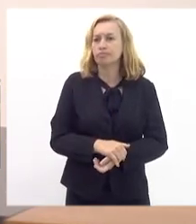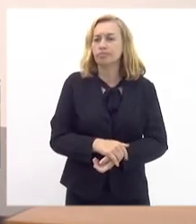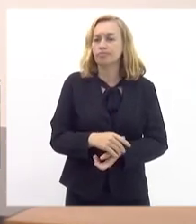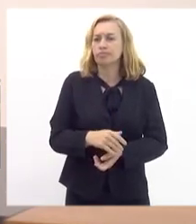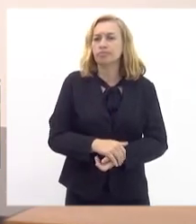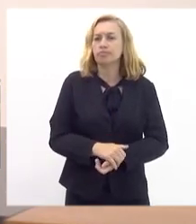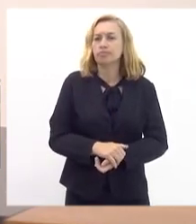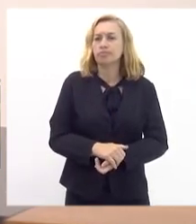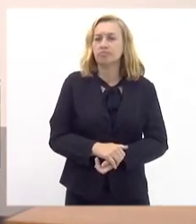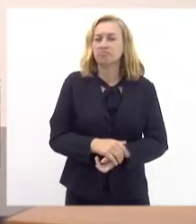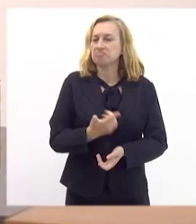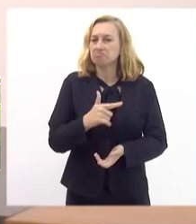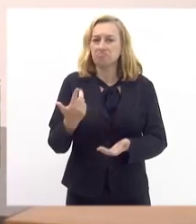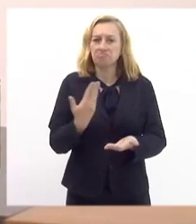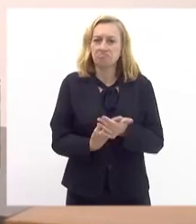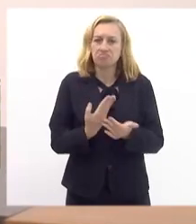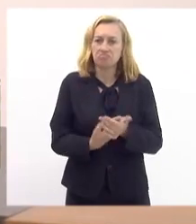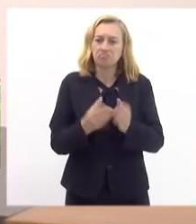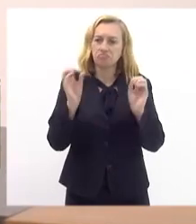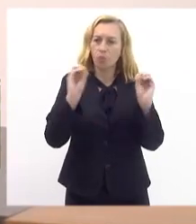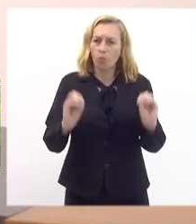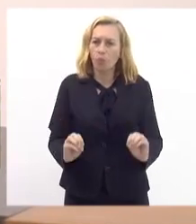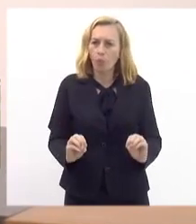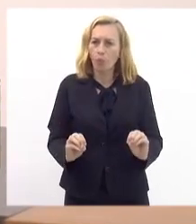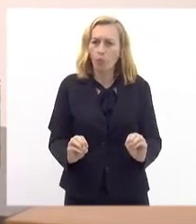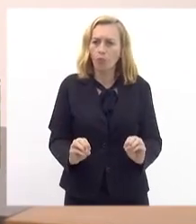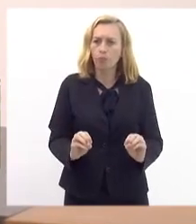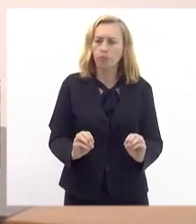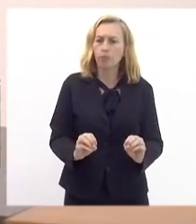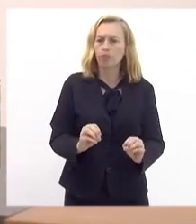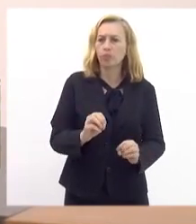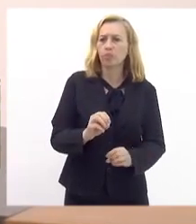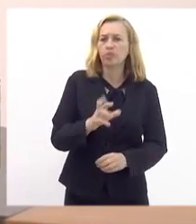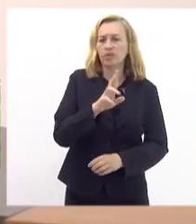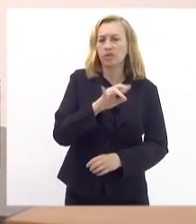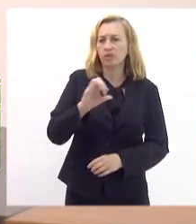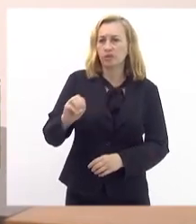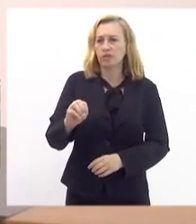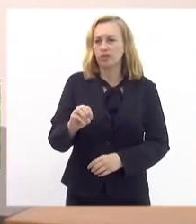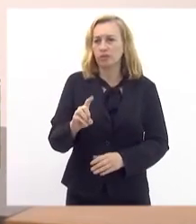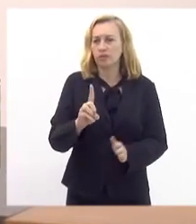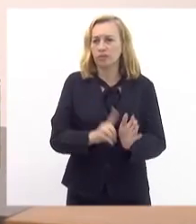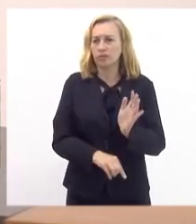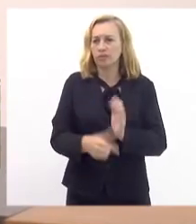afirmações sem estudos que nós estamos na Rio menos 30